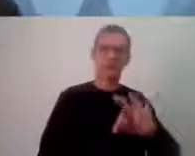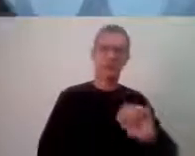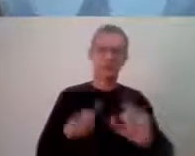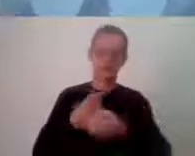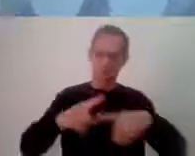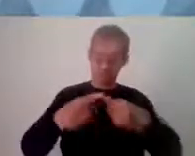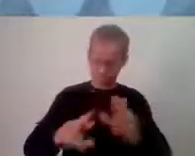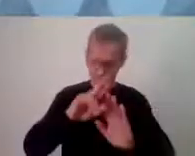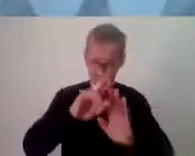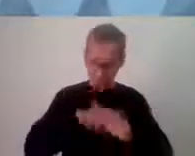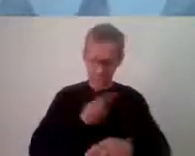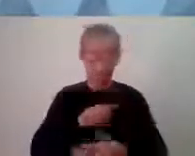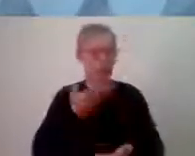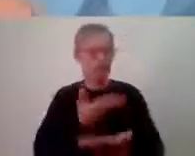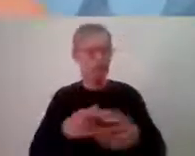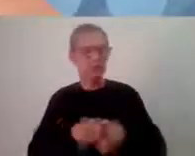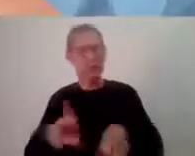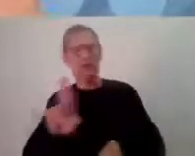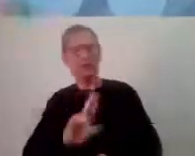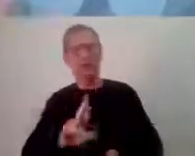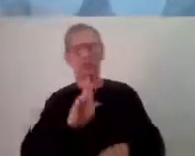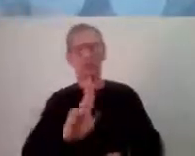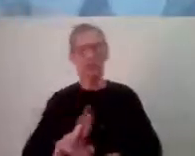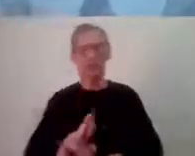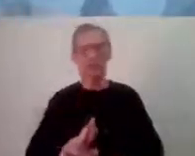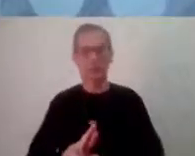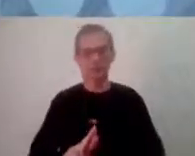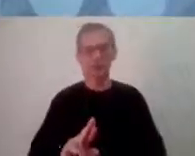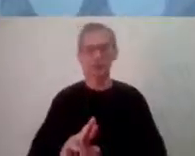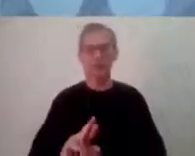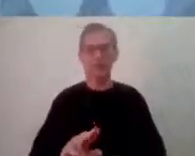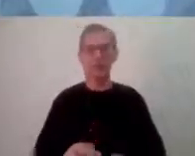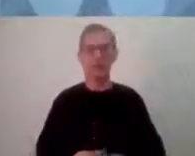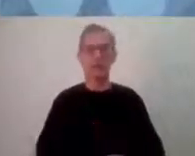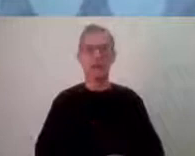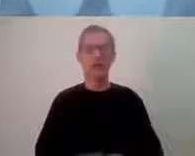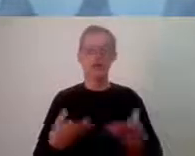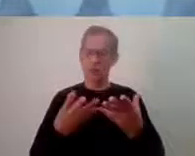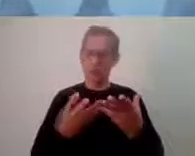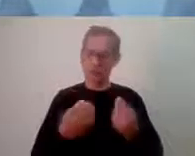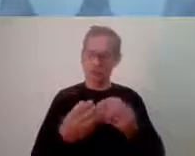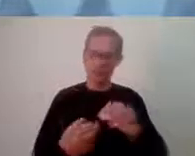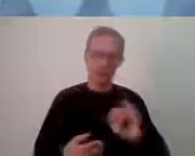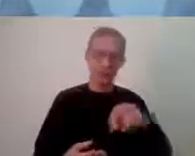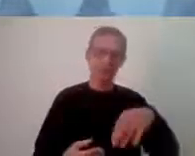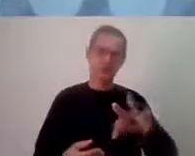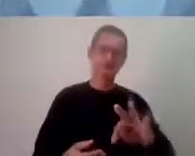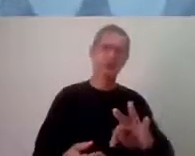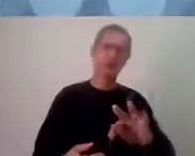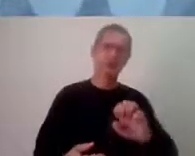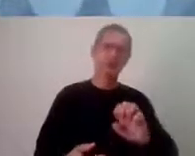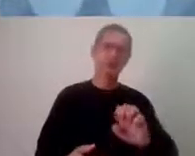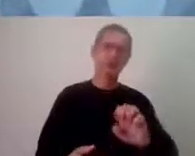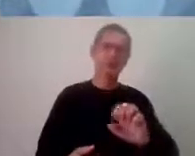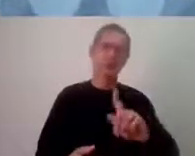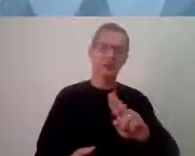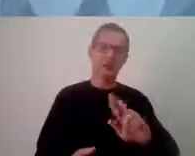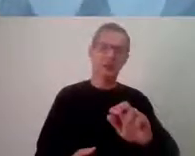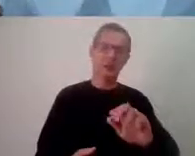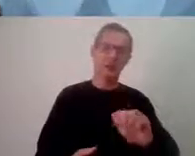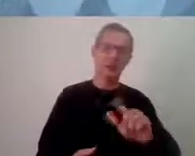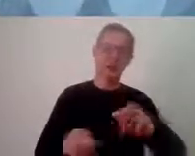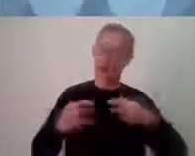essas regrinhas que nós vimos, você pode utilizar para resolver a maioria das integrais. Nem todas, tá?